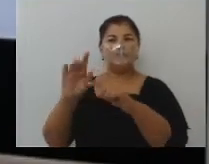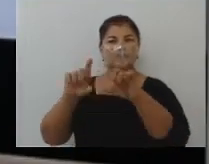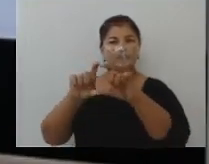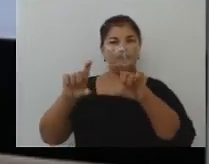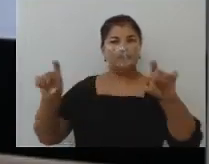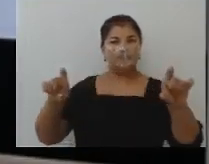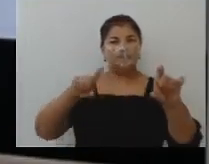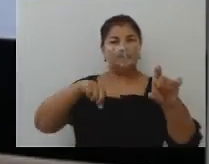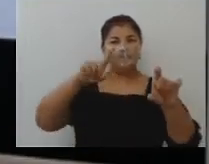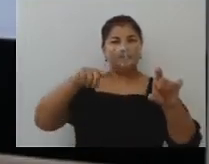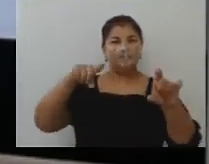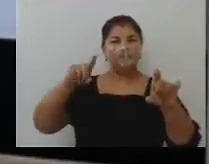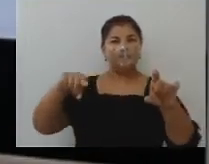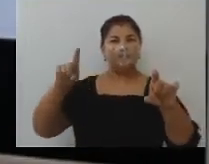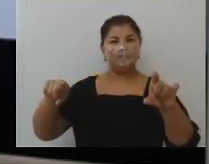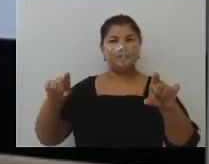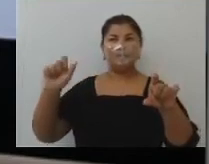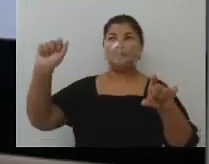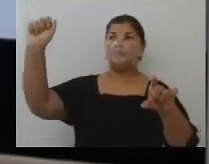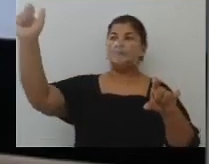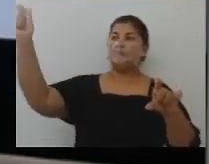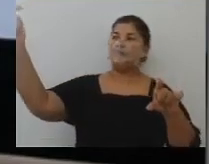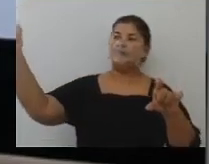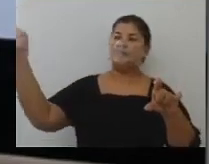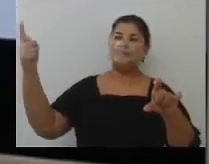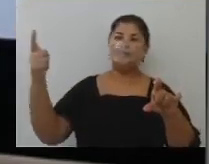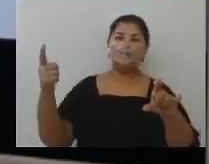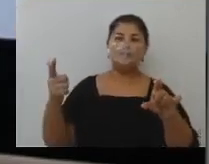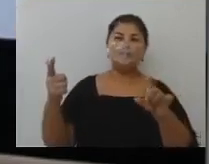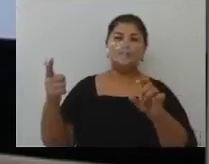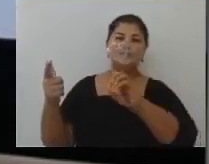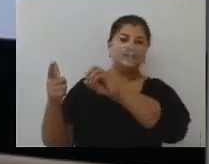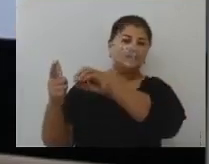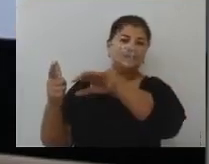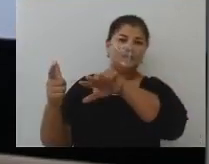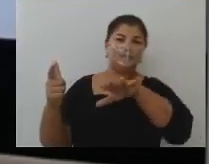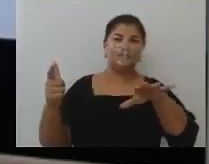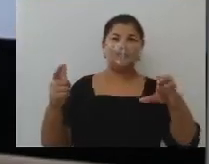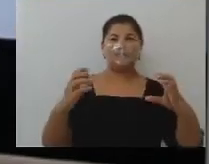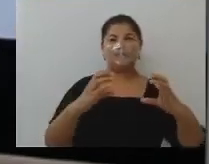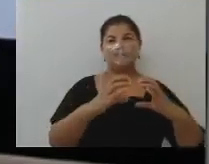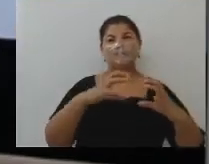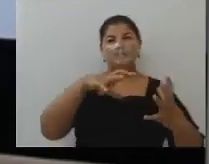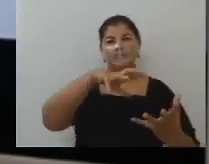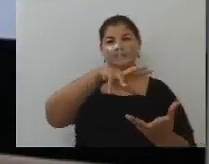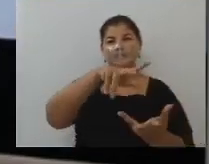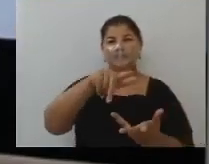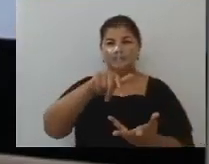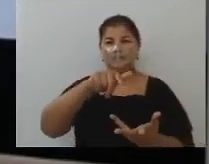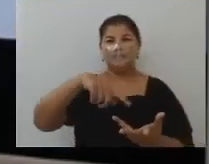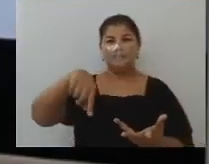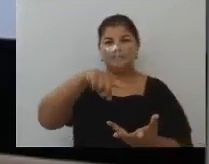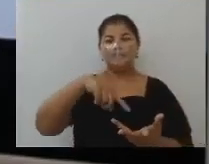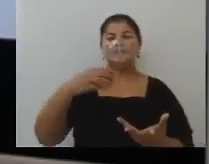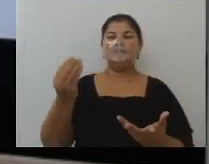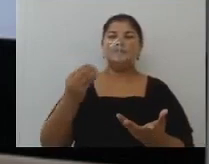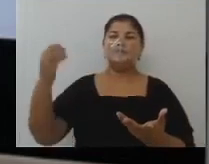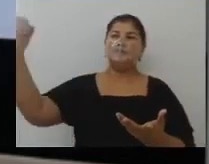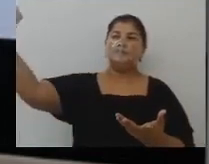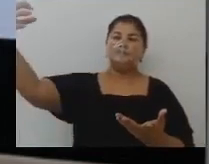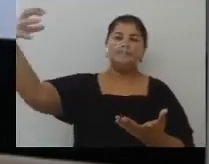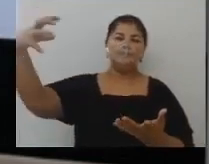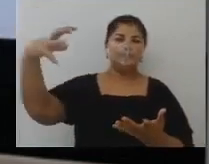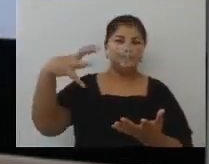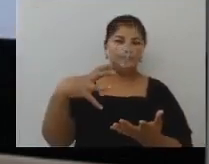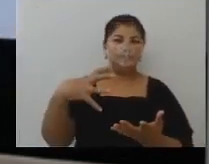monitor. O nosso Sol emite tudo isso. Como é que o calor do Sol chega até a gente? Como é que a luz do Sol chega